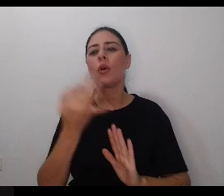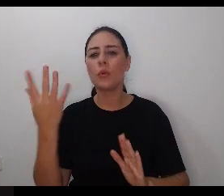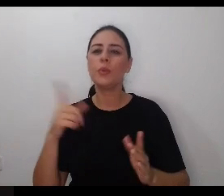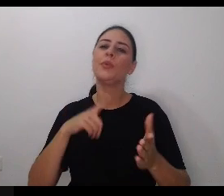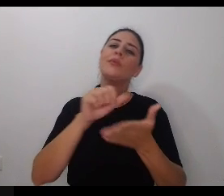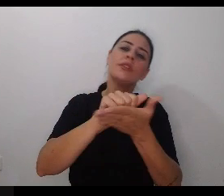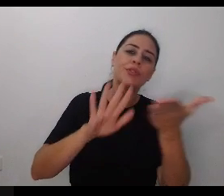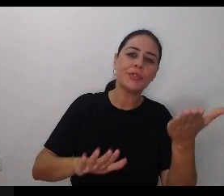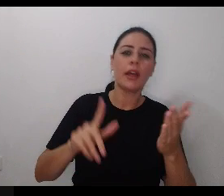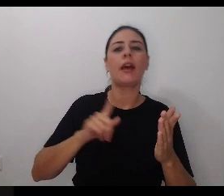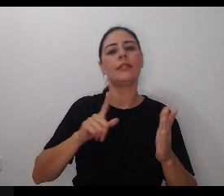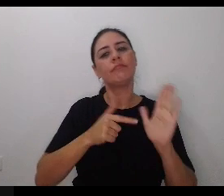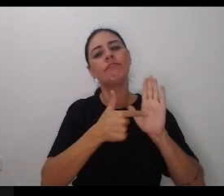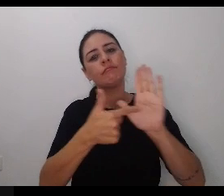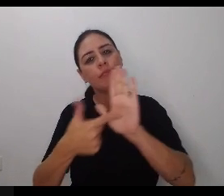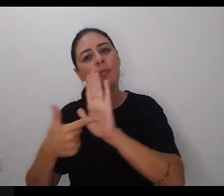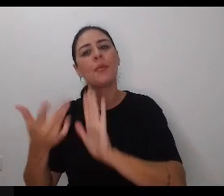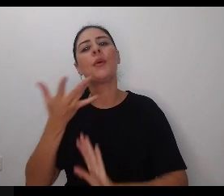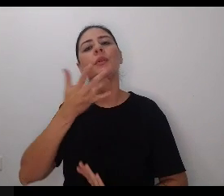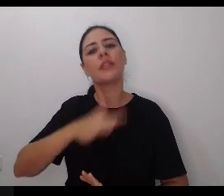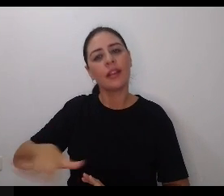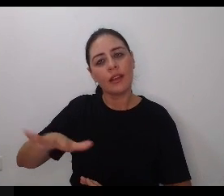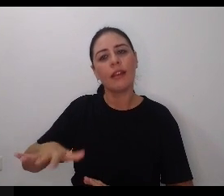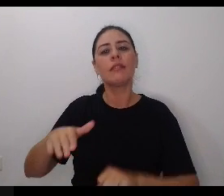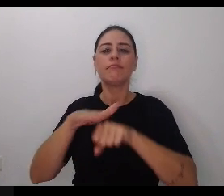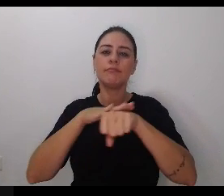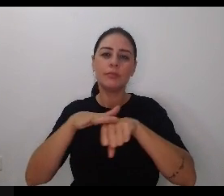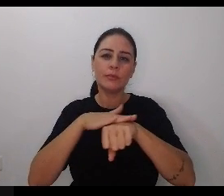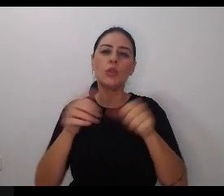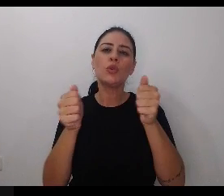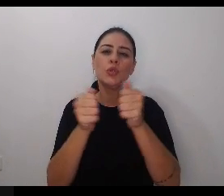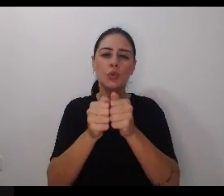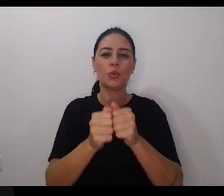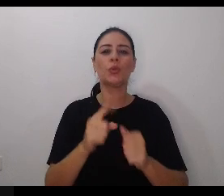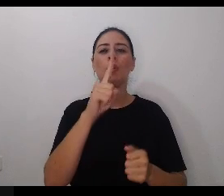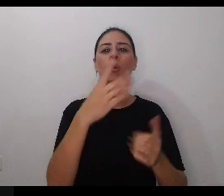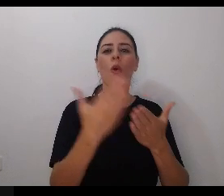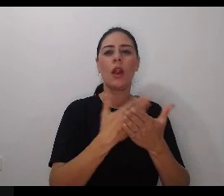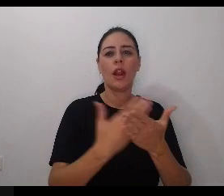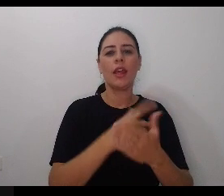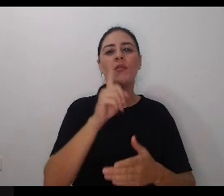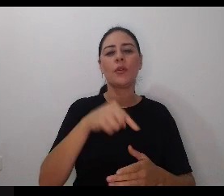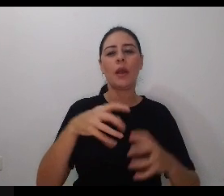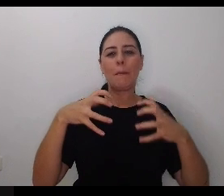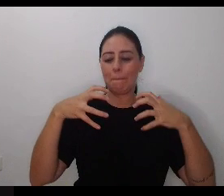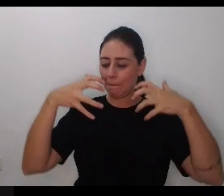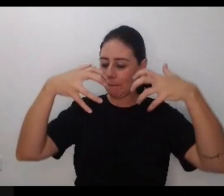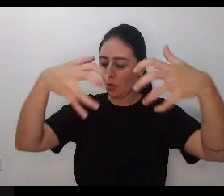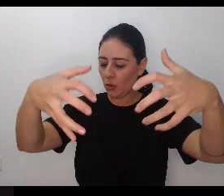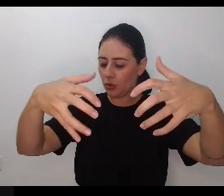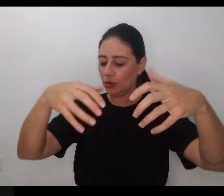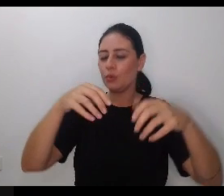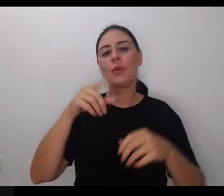alguns livros, algumas atividades que podem ser apresentados para a criança, conversados junto com ela, né? Um deles é esse livro